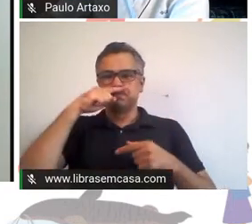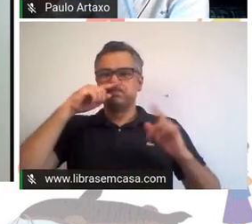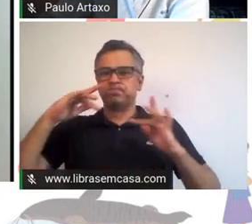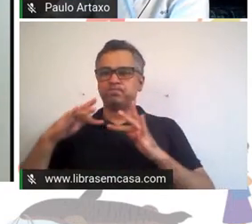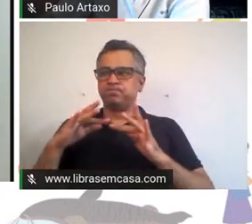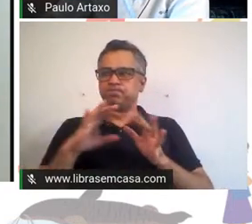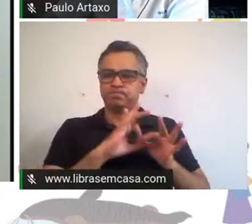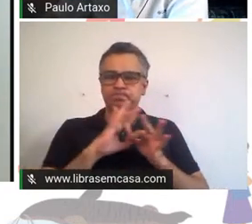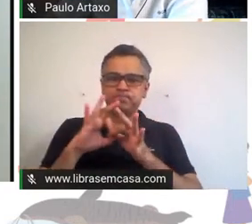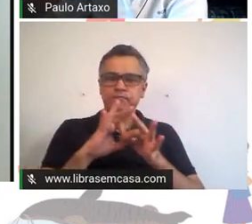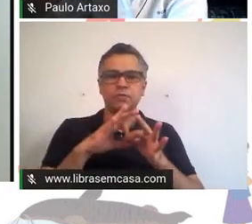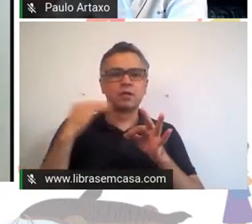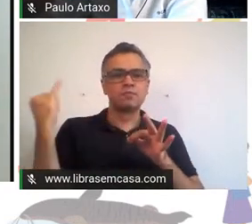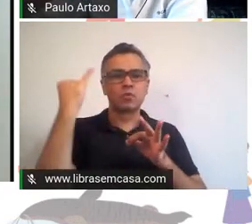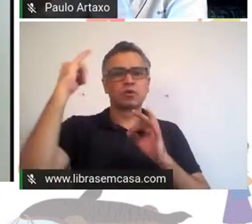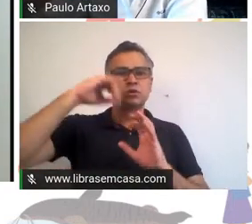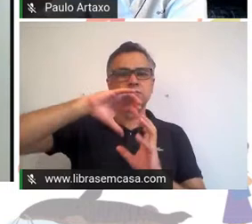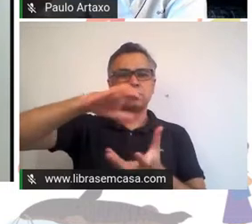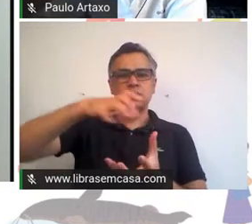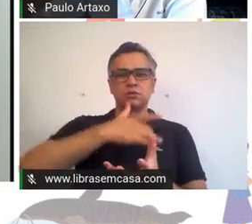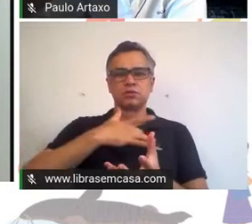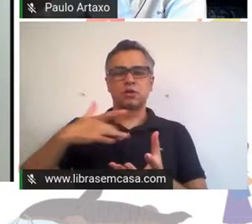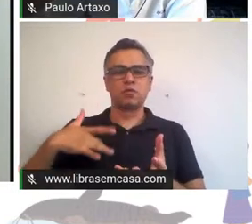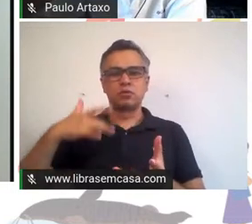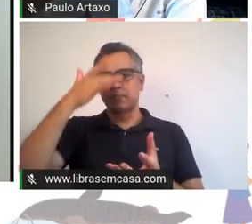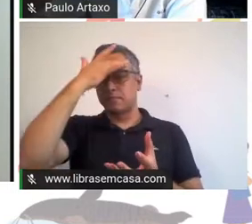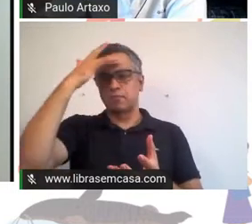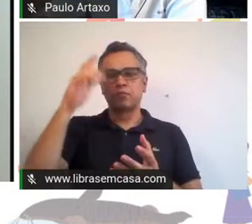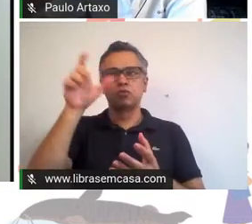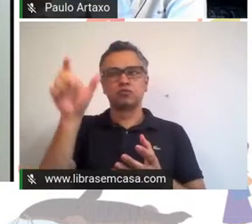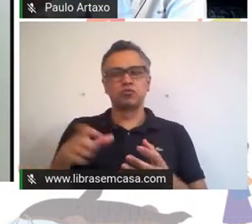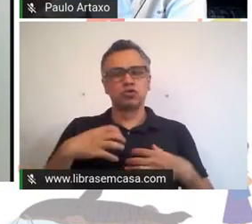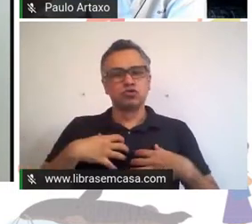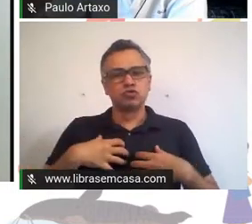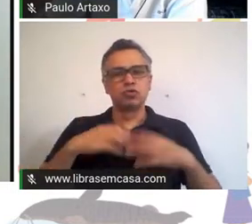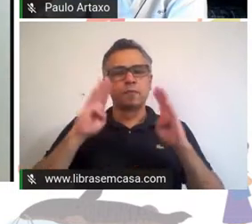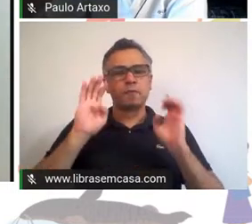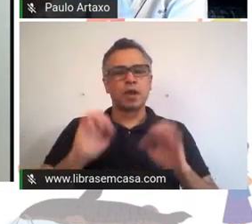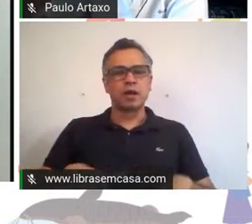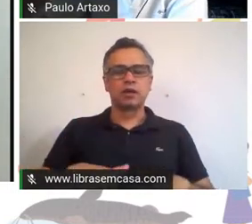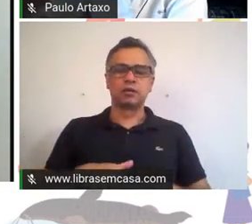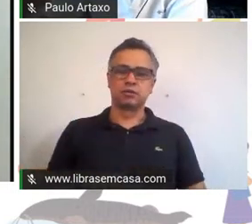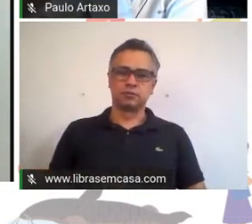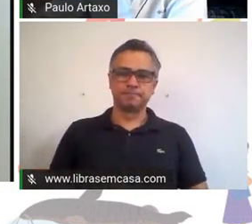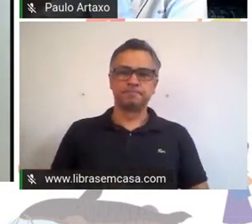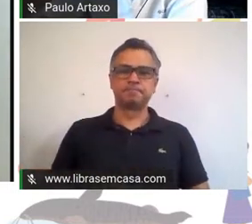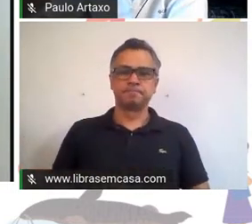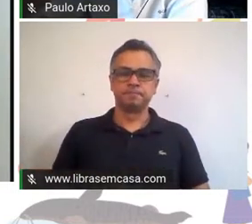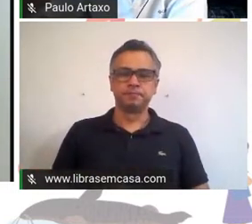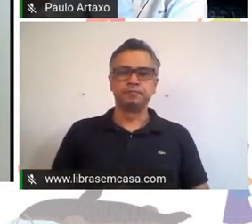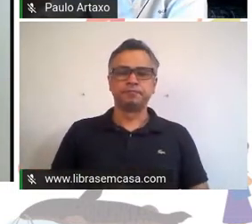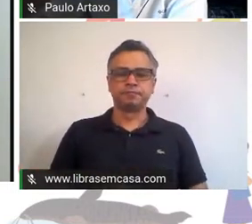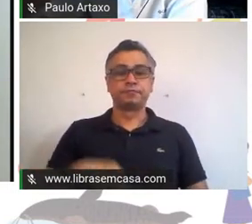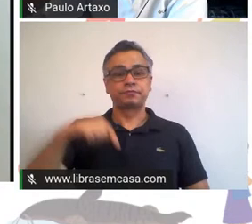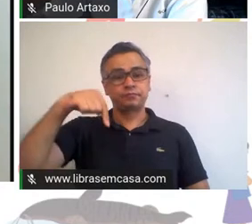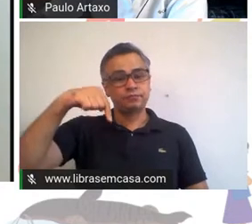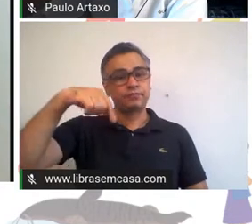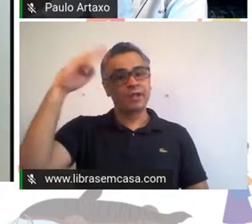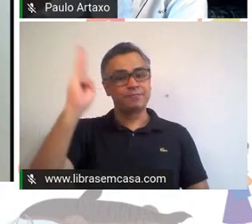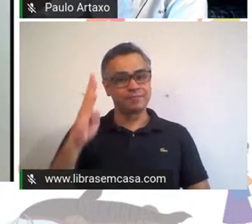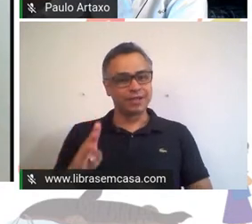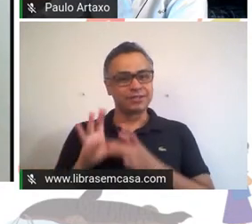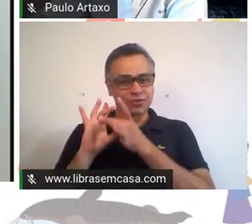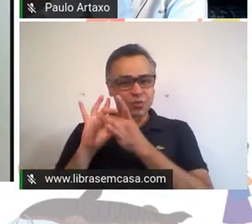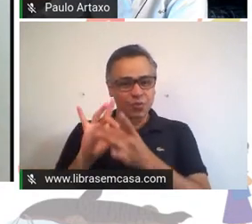bem-estar das pessoas e dos ambientes naturais dos quais a gente depende. Trazendo um pouco a endemia para o contexto brasileiro, eu acho que vale a gente mencionar que o